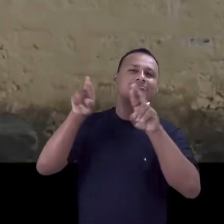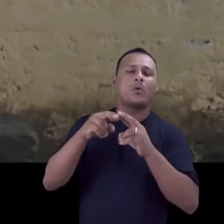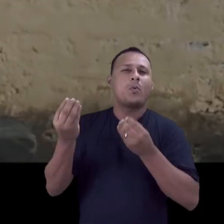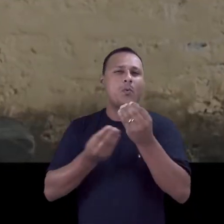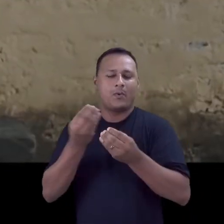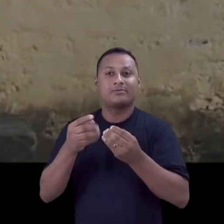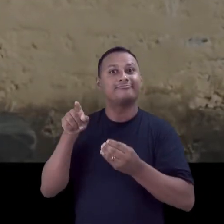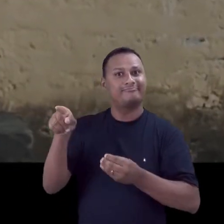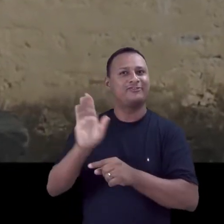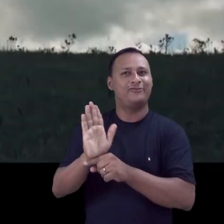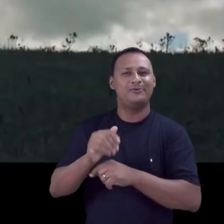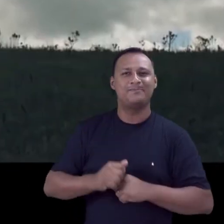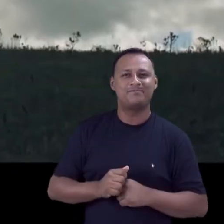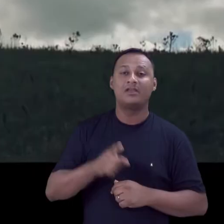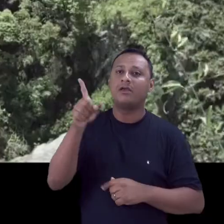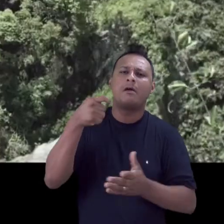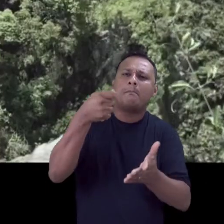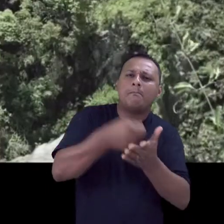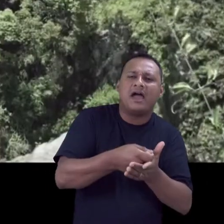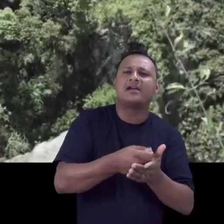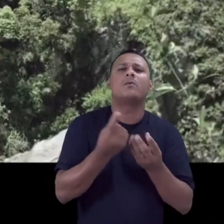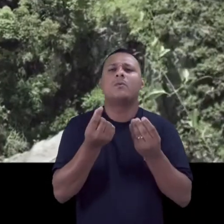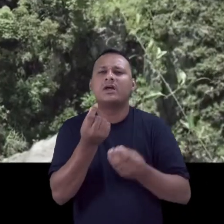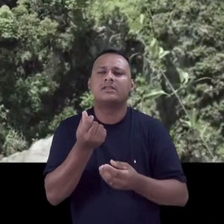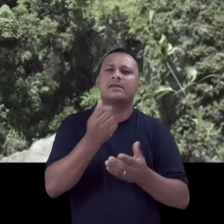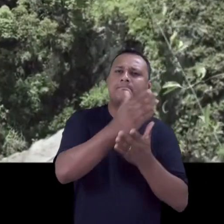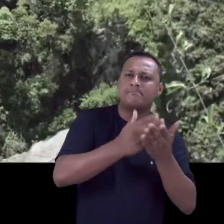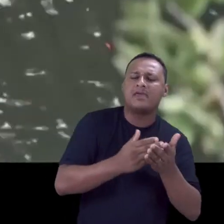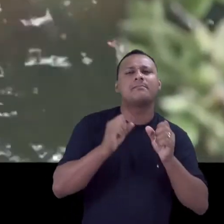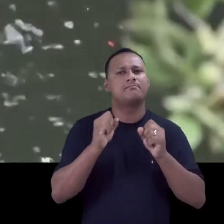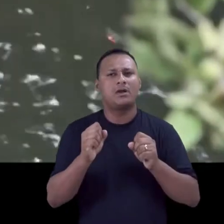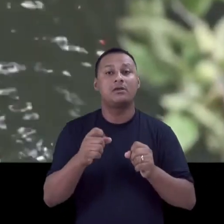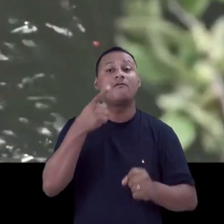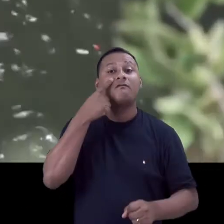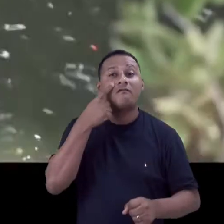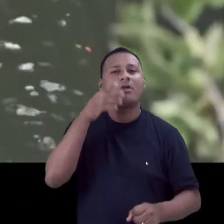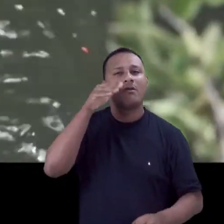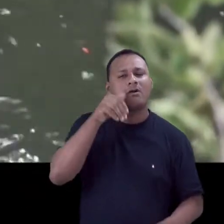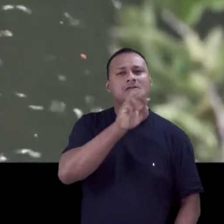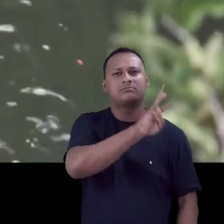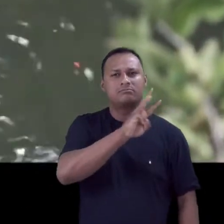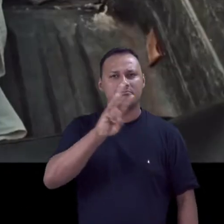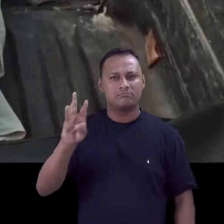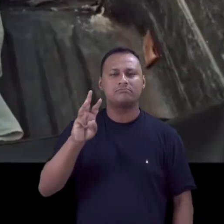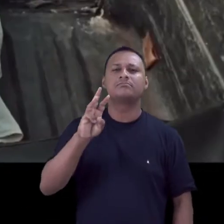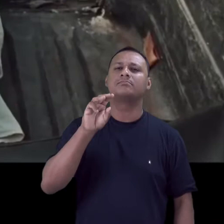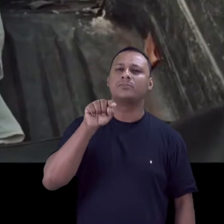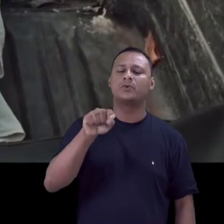pagam entrada e servidores pagam meia. Confira os detalhes da programação e os horários das sessões no site